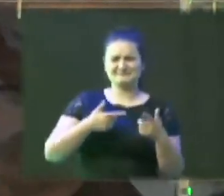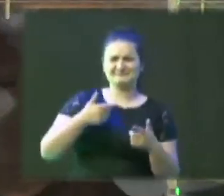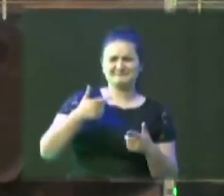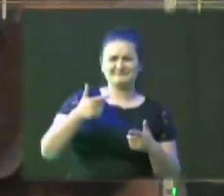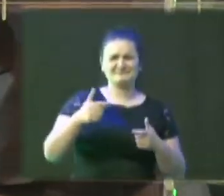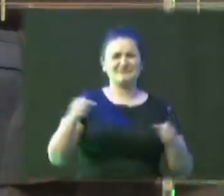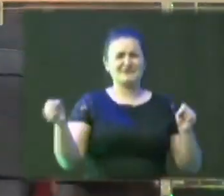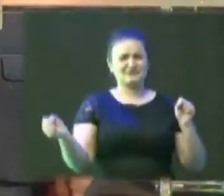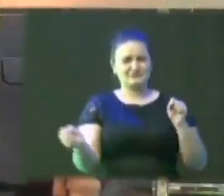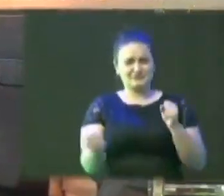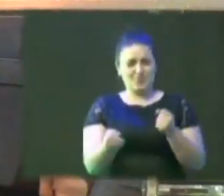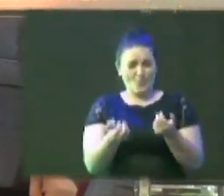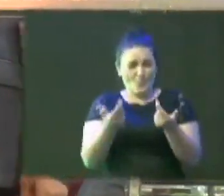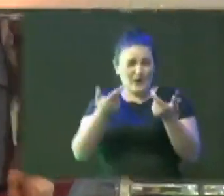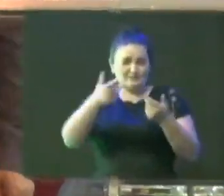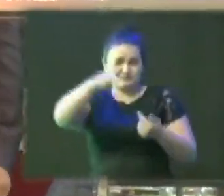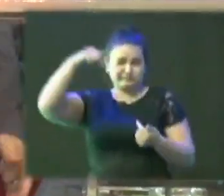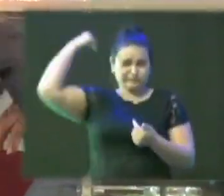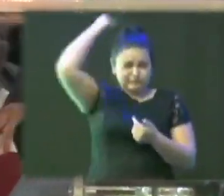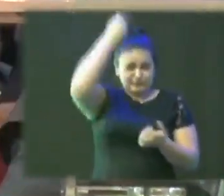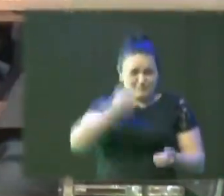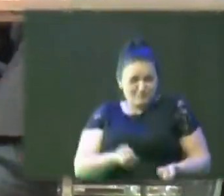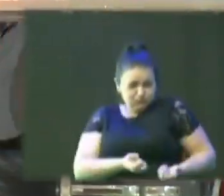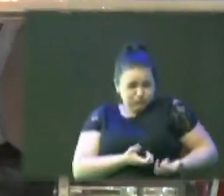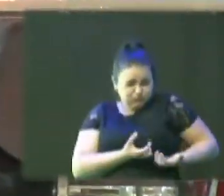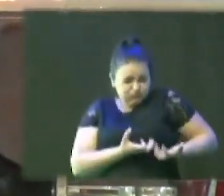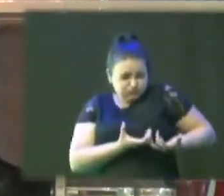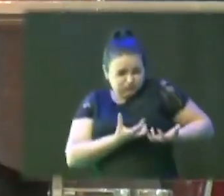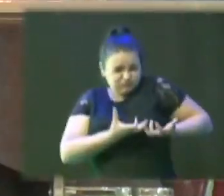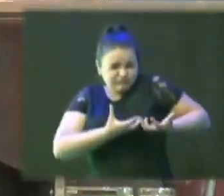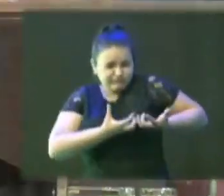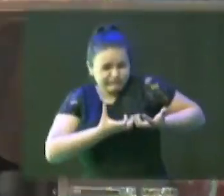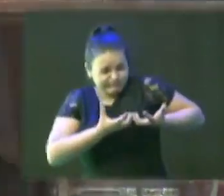fugindo. É fogo santo, é labareda,